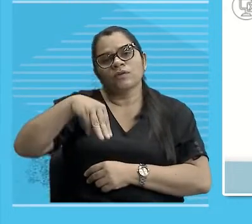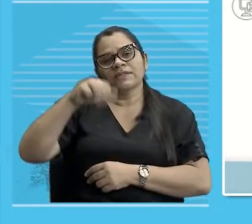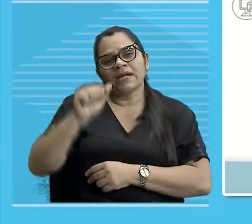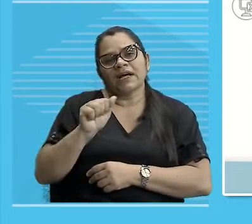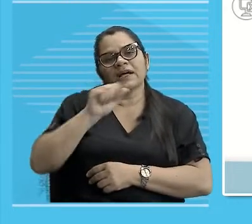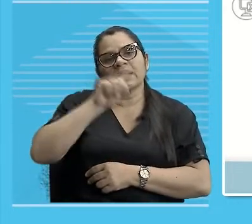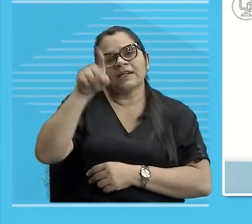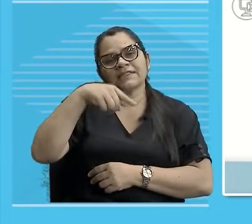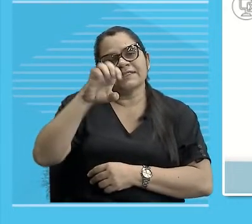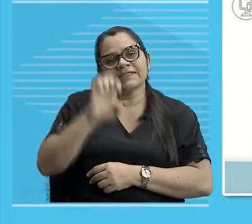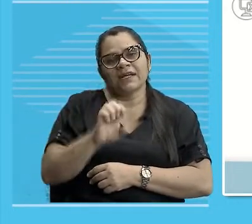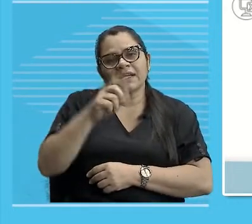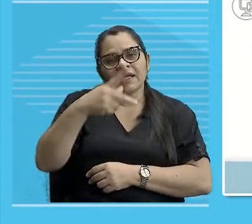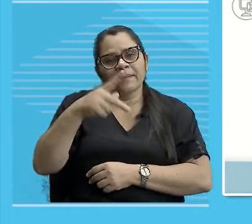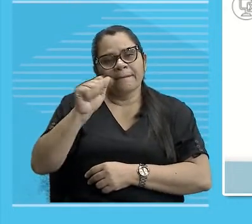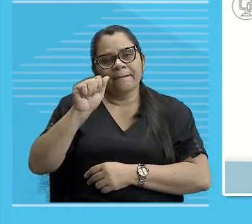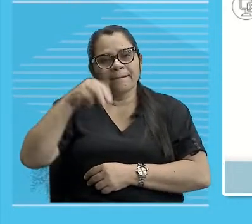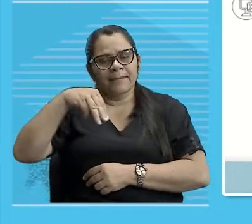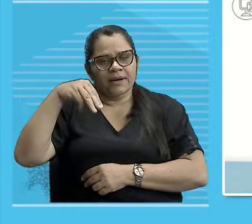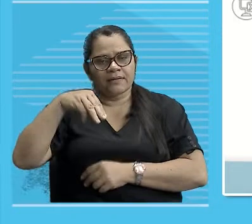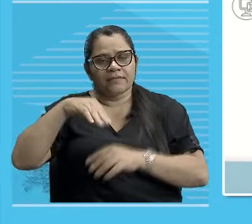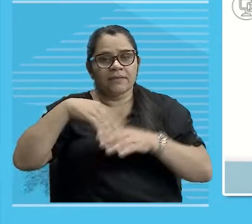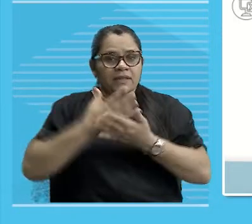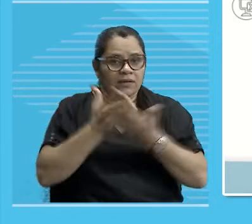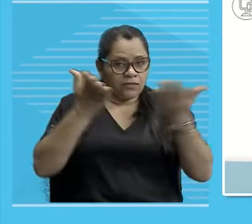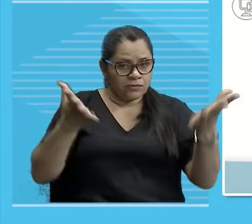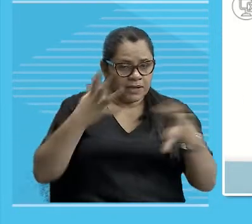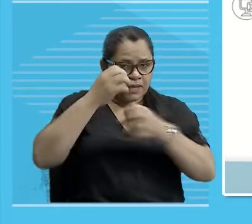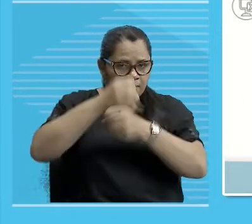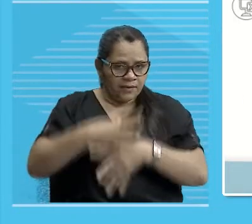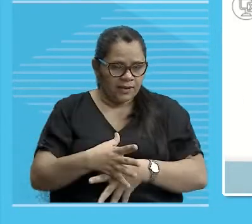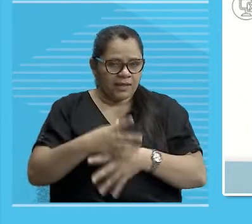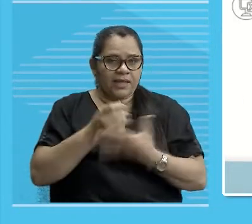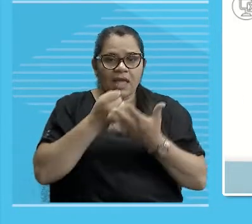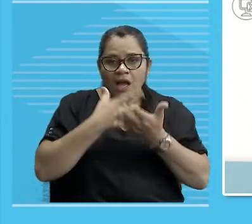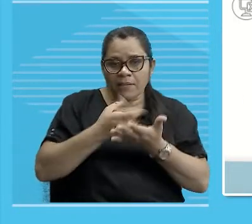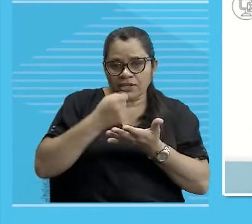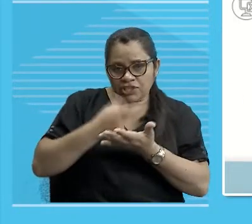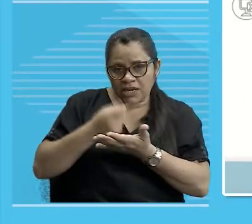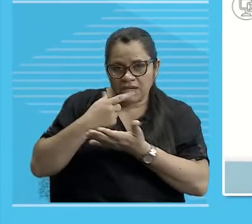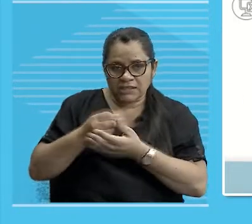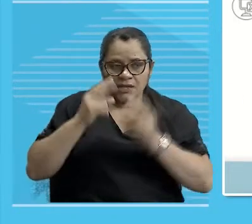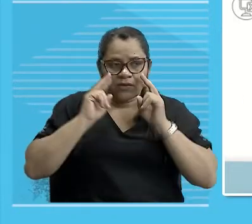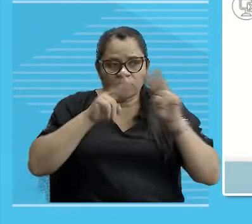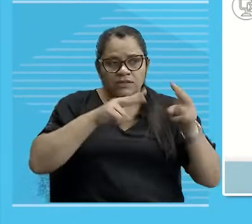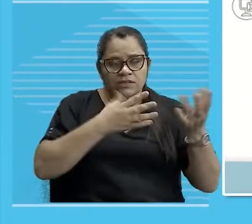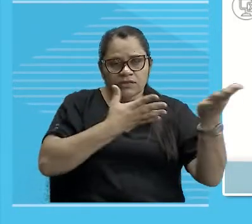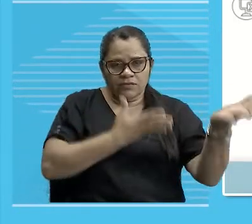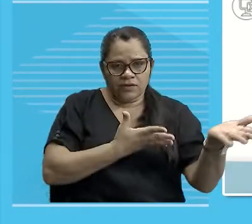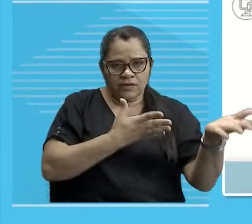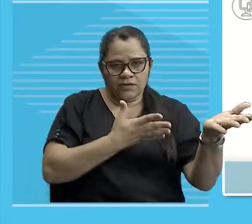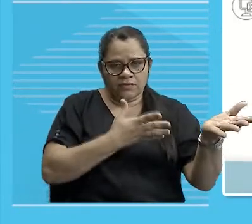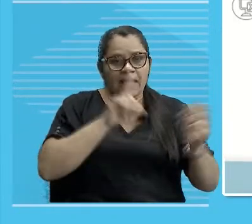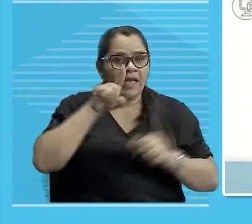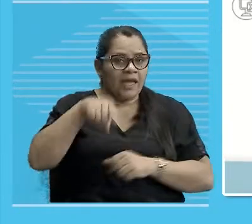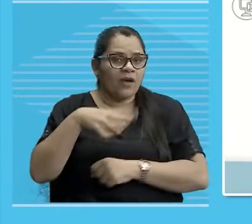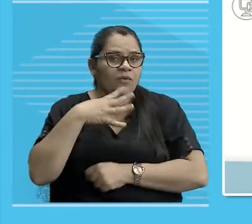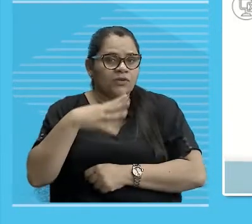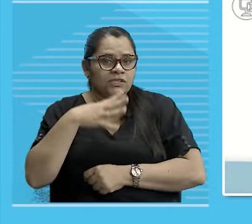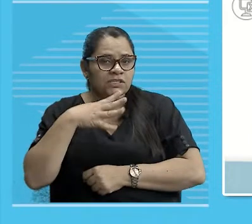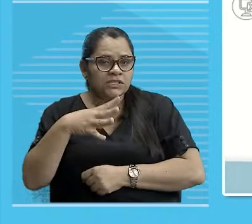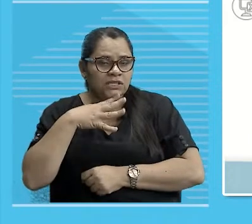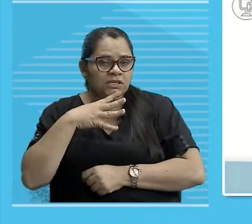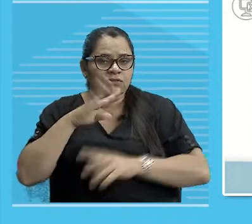Eu vou dizer para você que esse tal de Rivotrilzinho bem aí é o mais conhecido de todos.